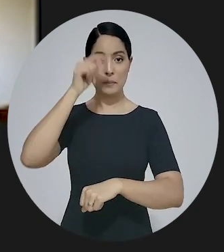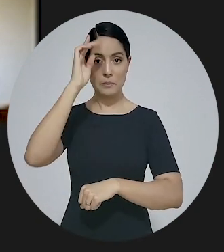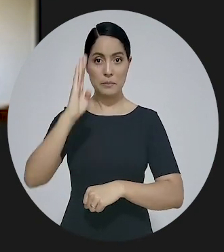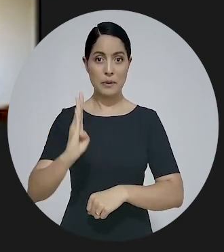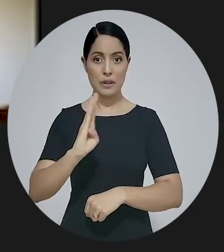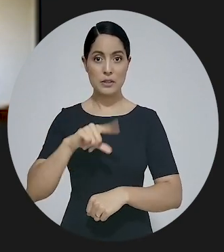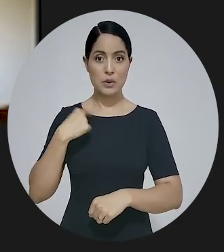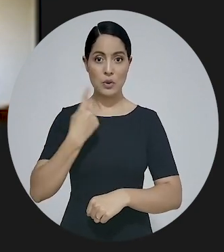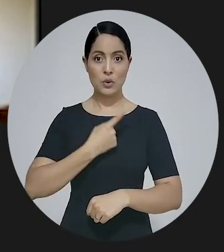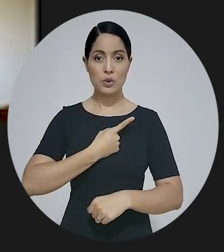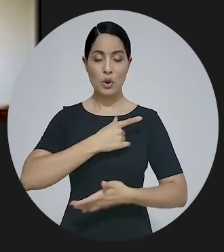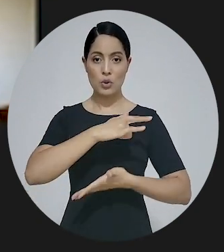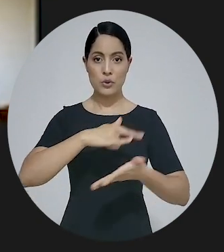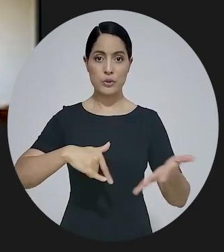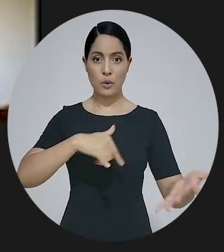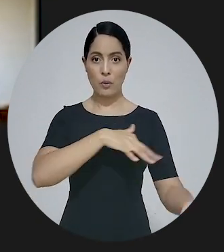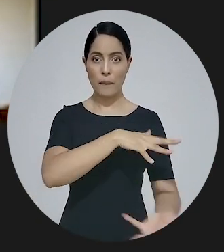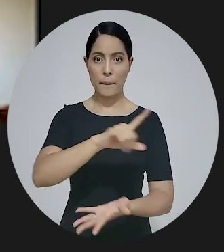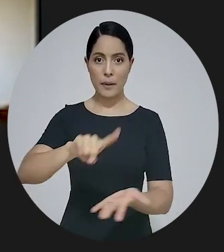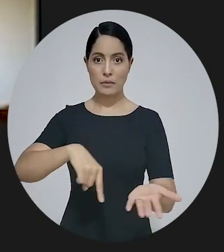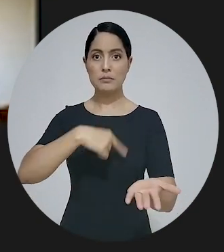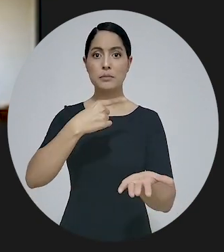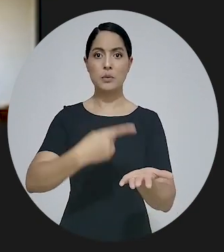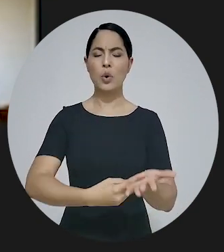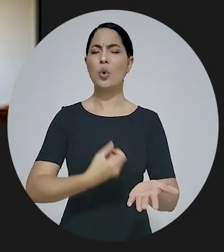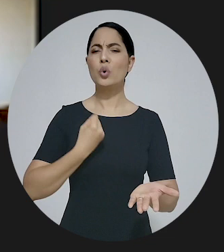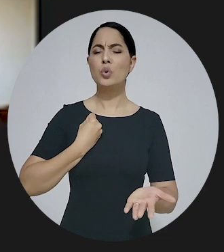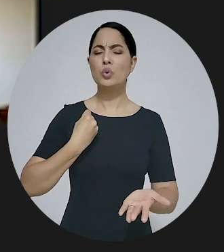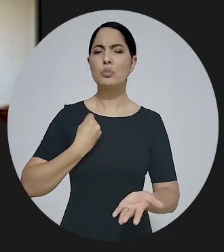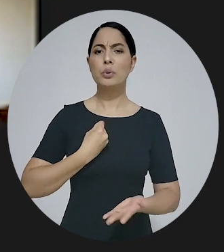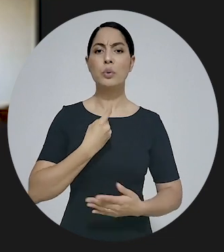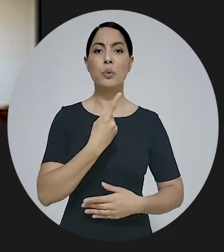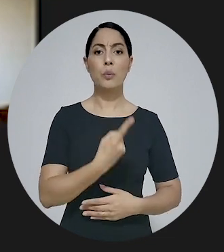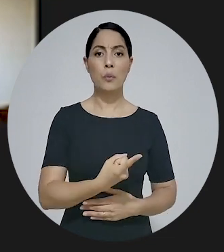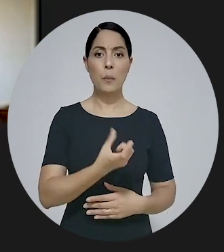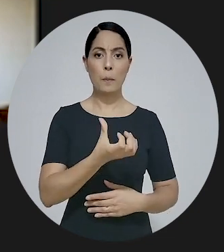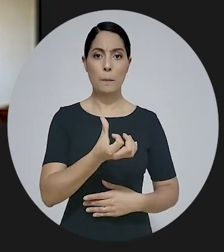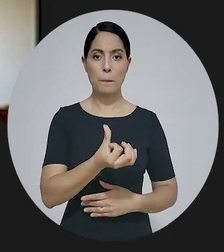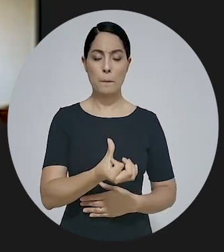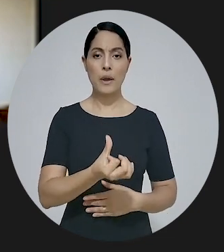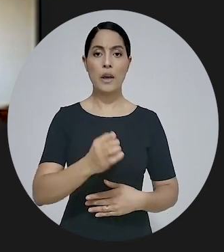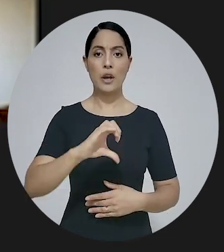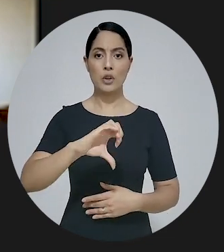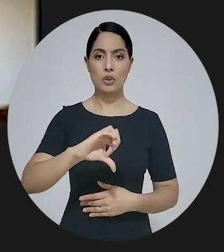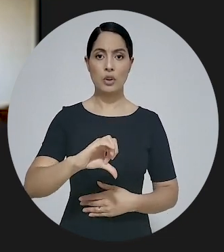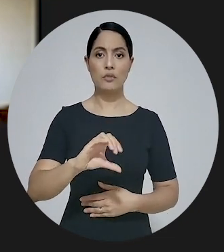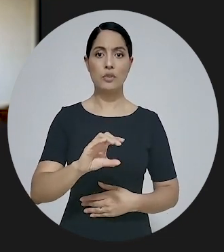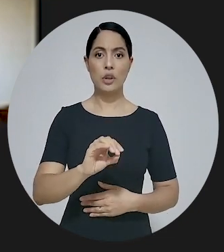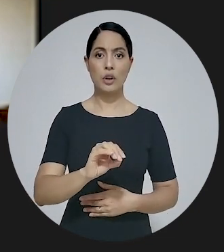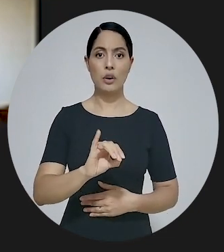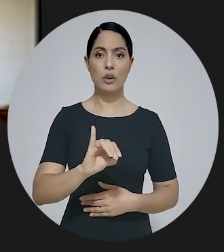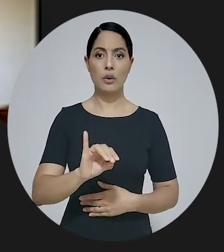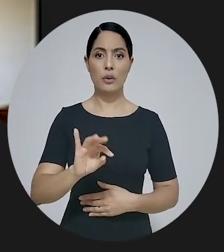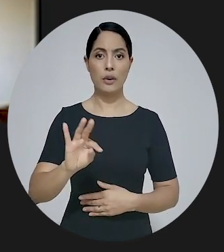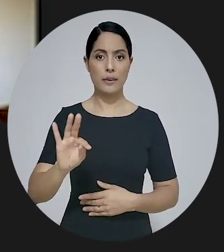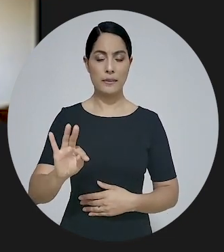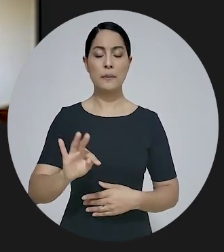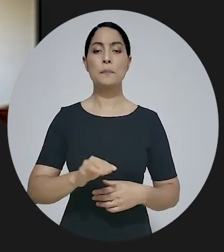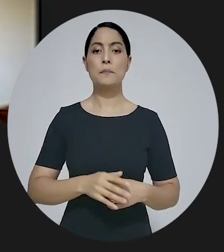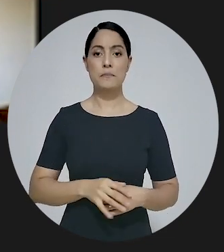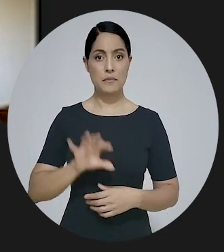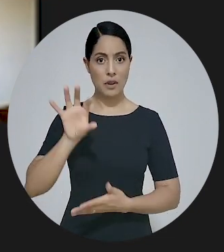país signatário da Convenção Internacional, da Convenção 169 da OIT,